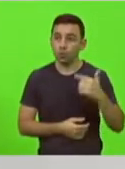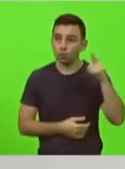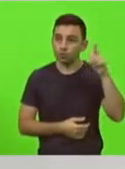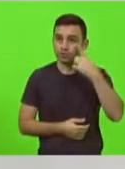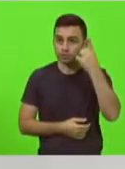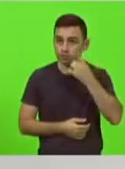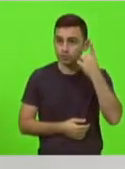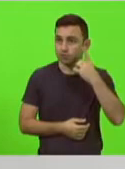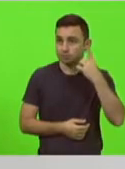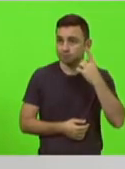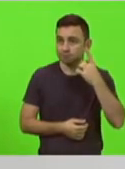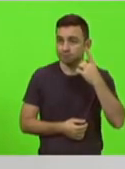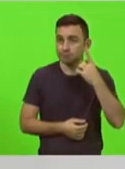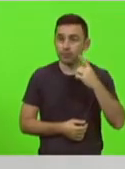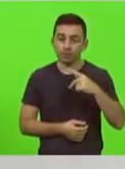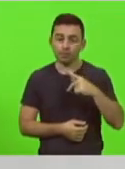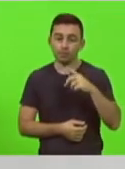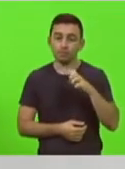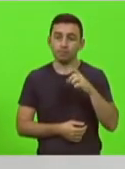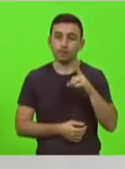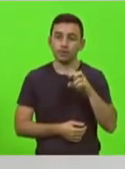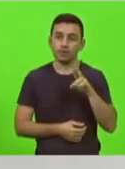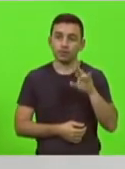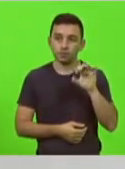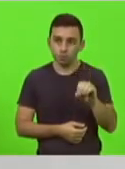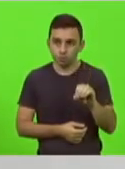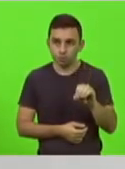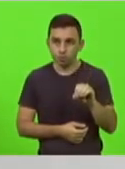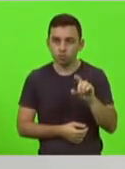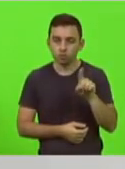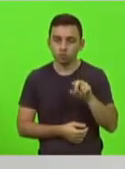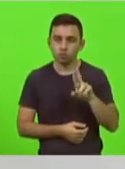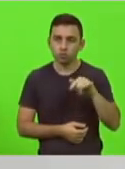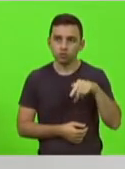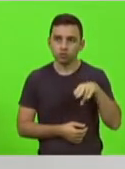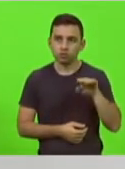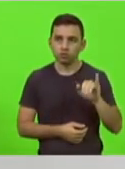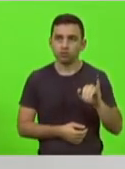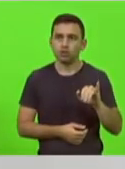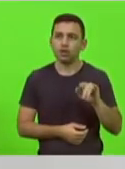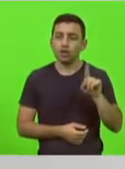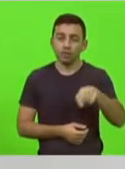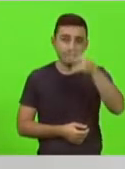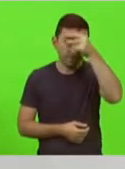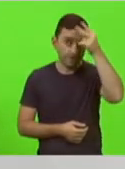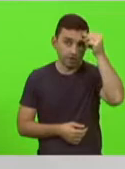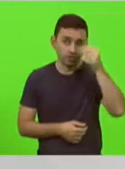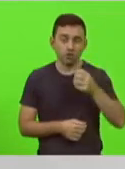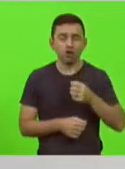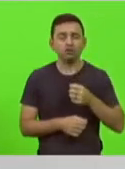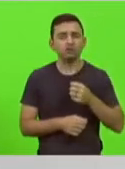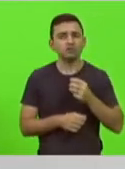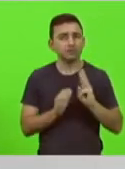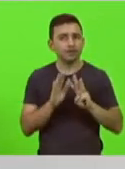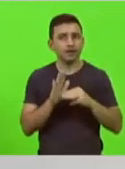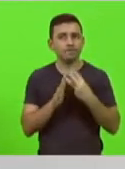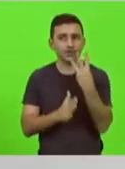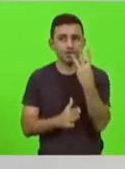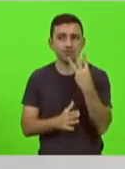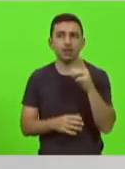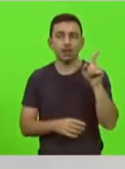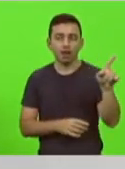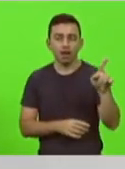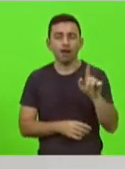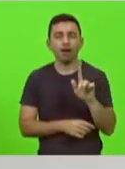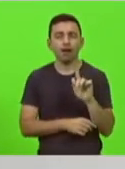deputado Pedro Celso Zucchi, que foi prefeito por 3 vezes em Gaspar,